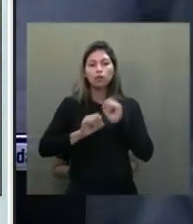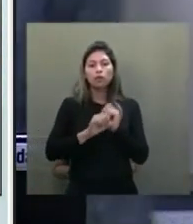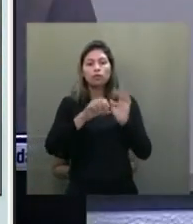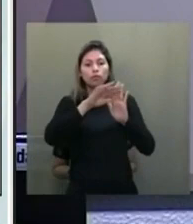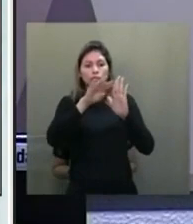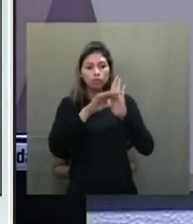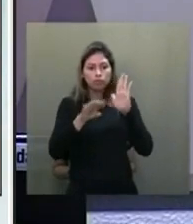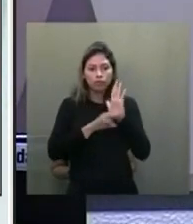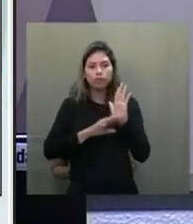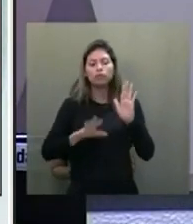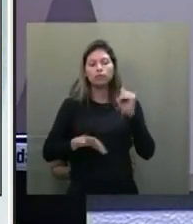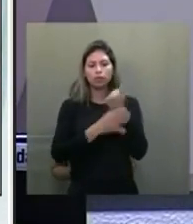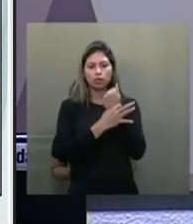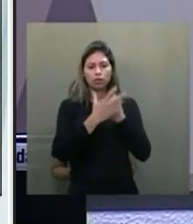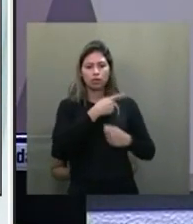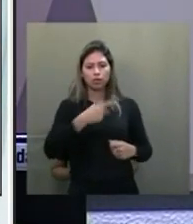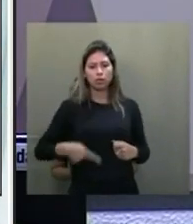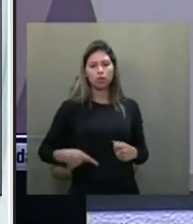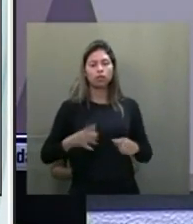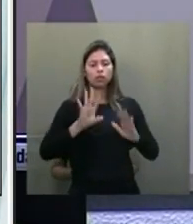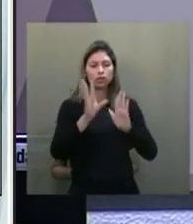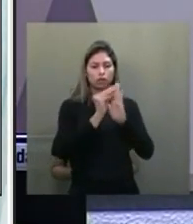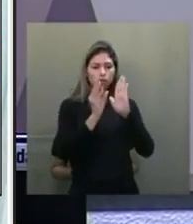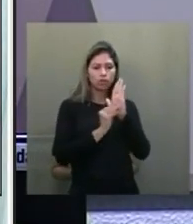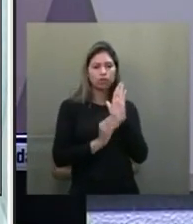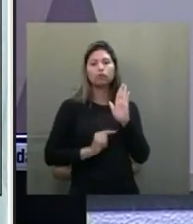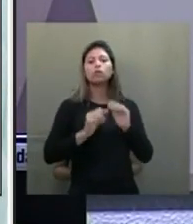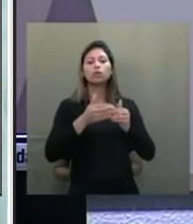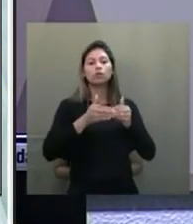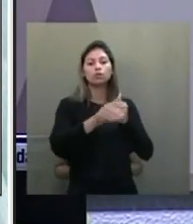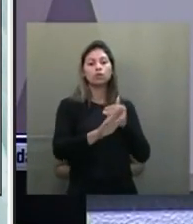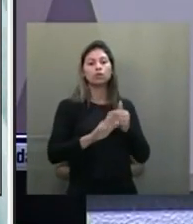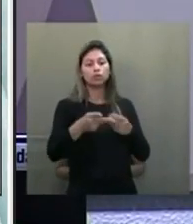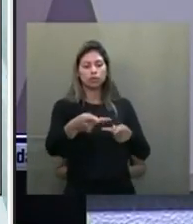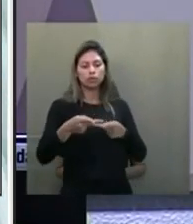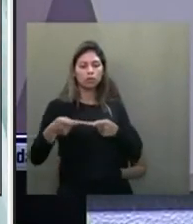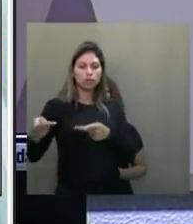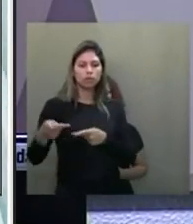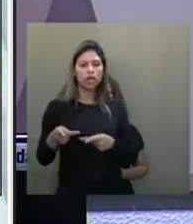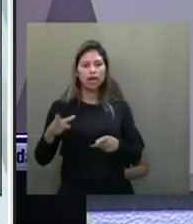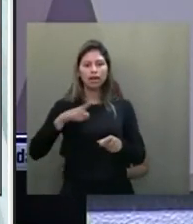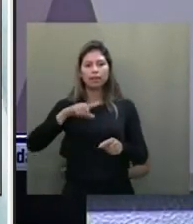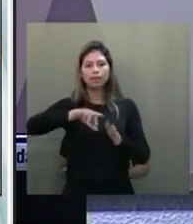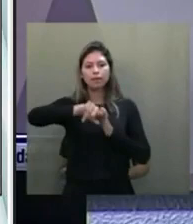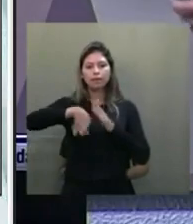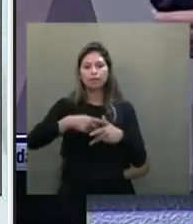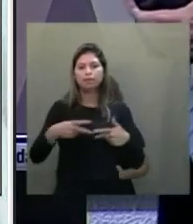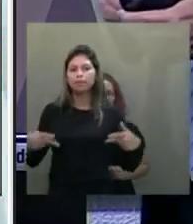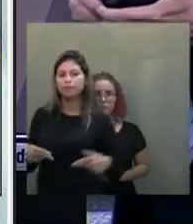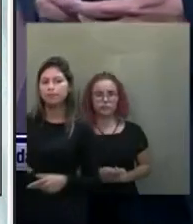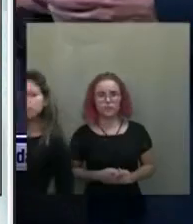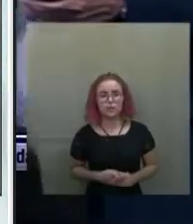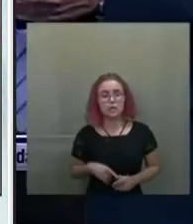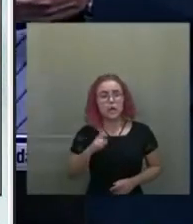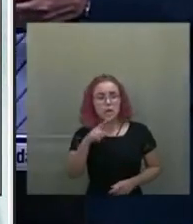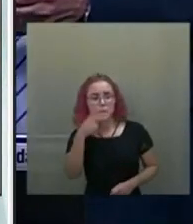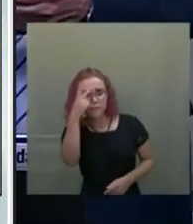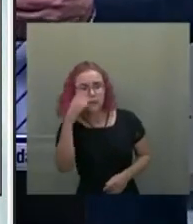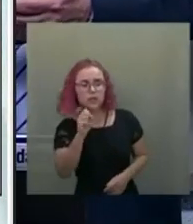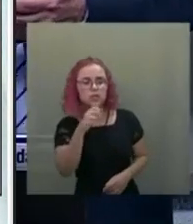obrigação de deliberar ainda esse ano sobre uma proposta que vá, pelo menos, tirar do sufoco